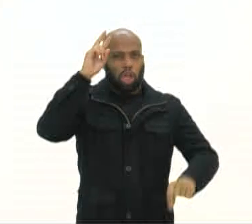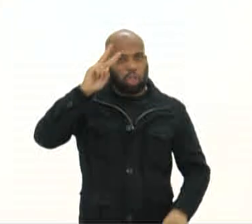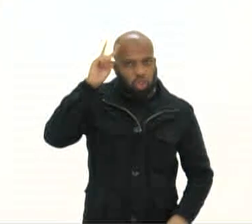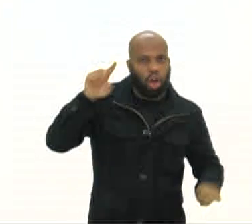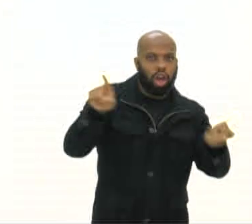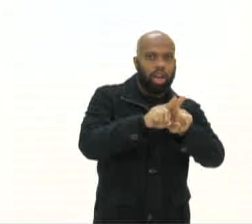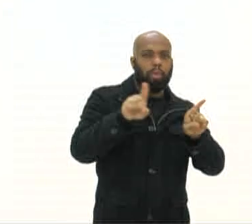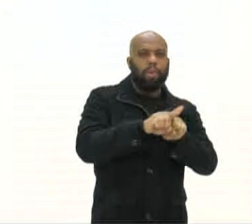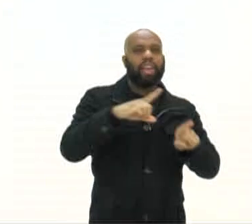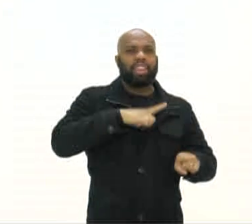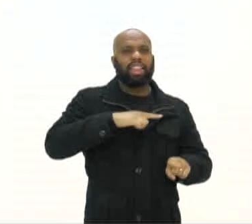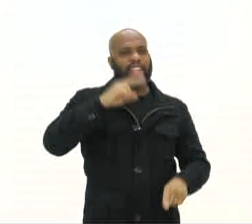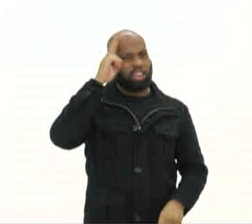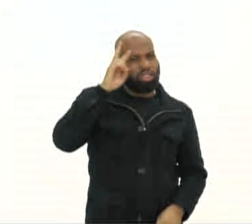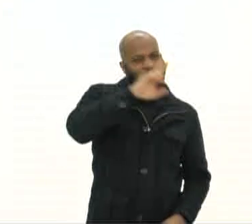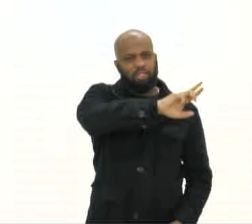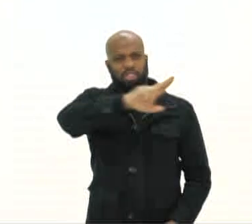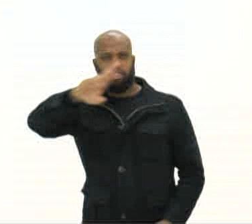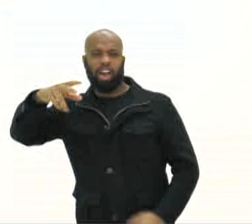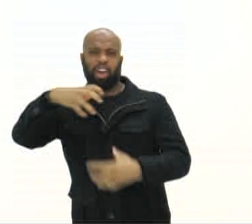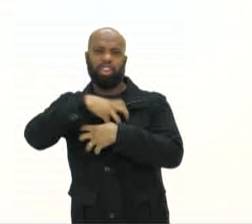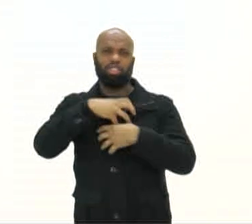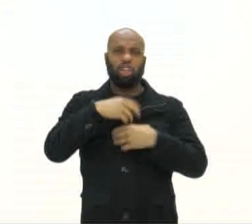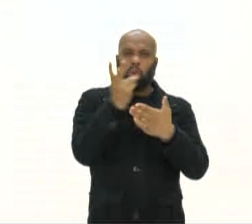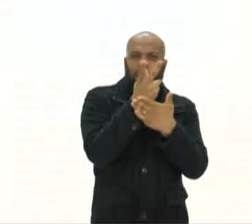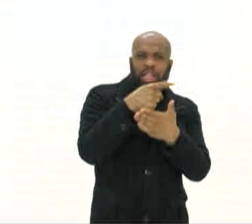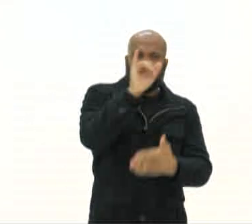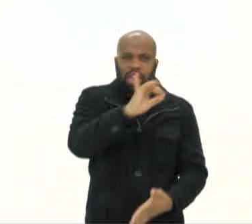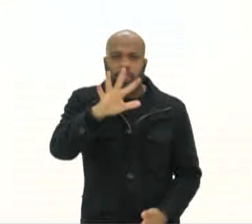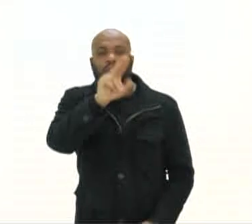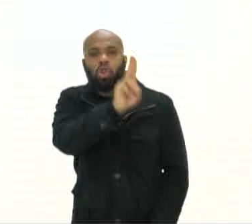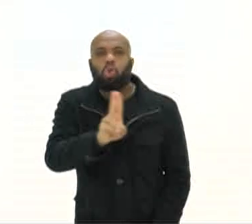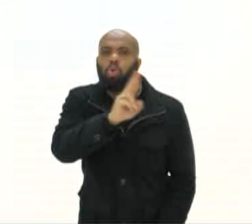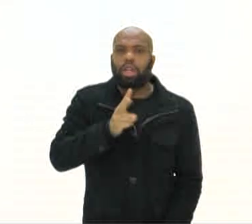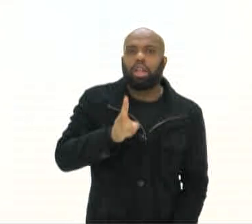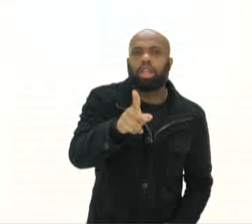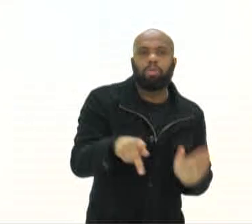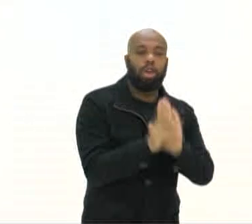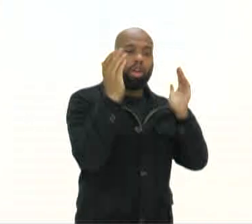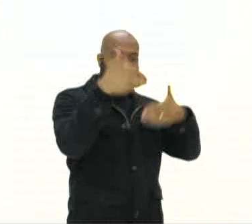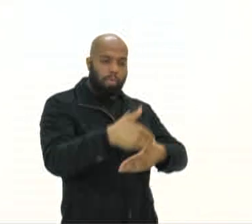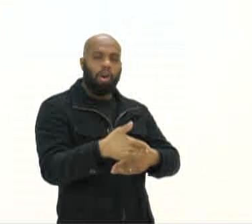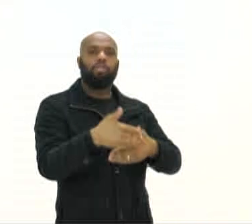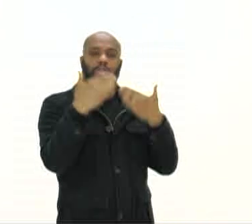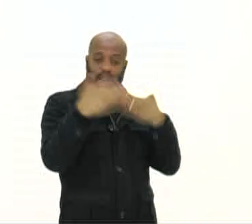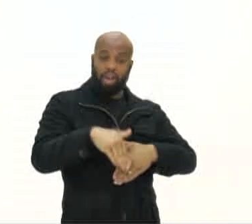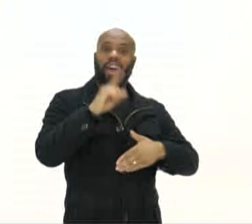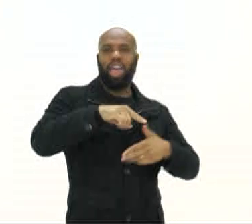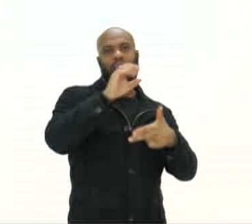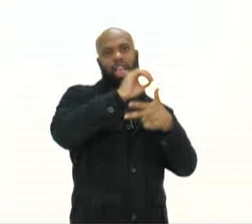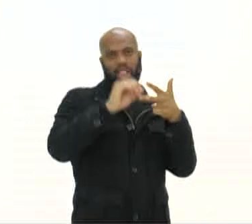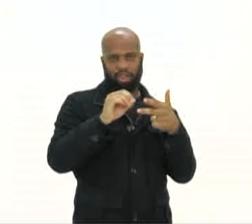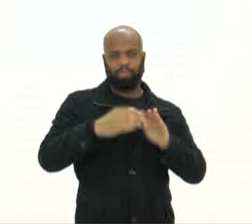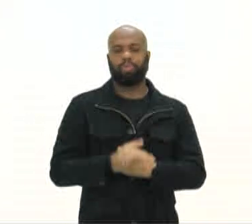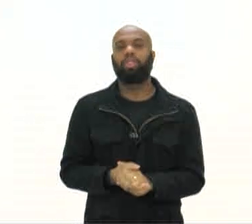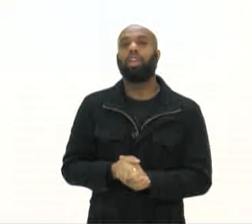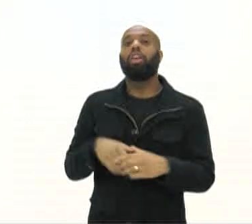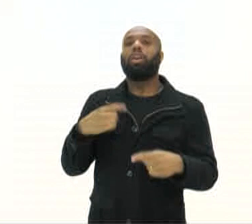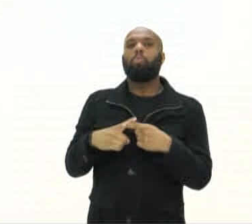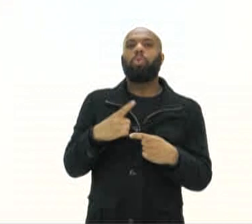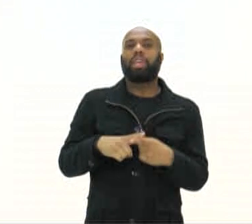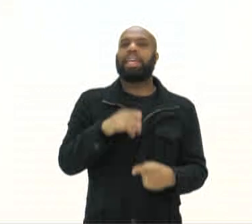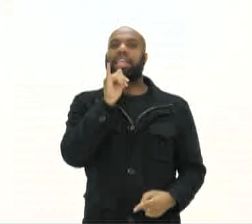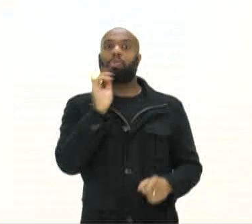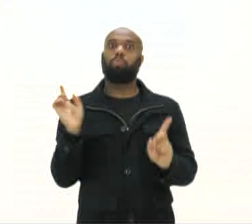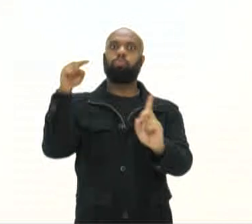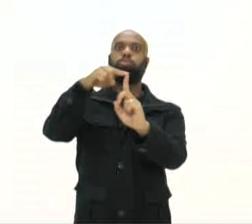peças publicitárias têm sido recorrentes em provas do Enem, por exemplo. Então, o que ele diz aqui? Por mais subjetivo que possa ser,